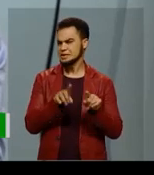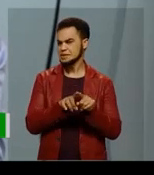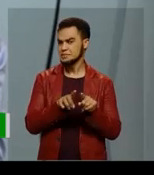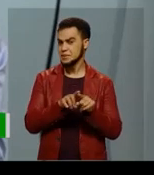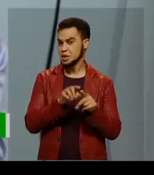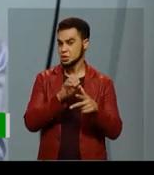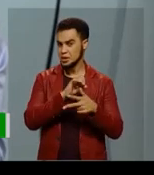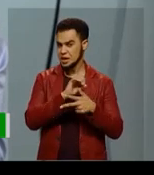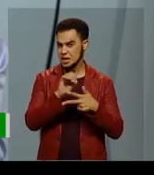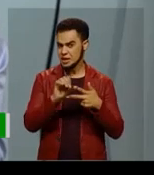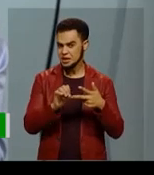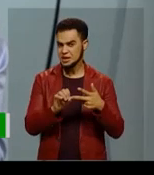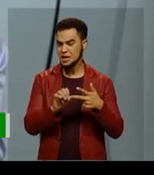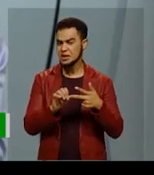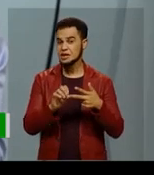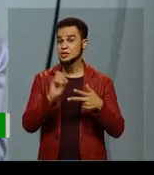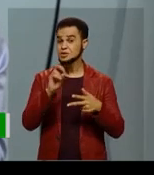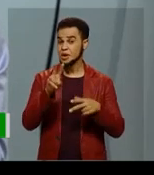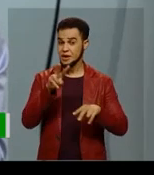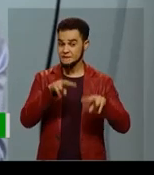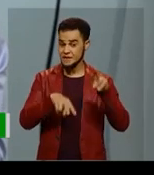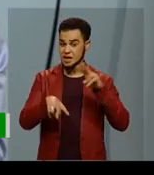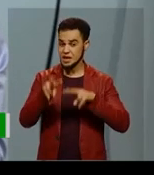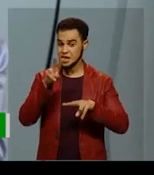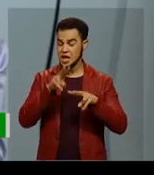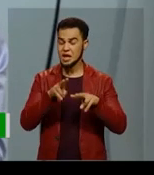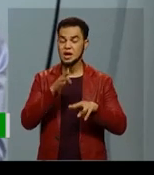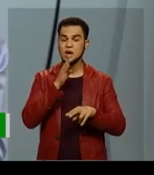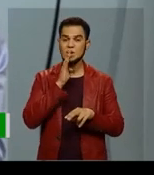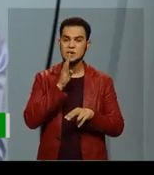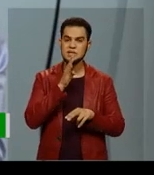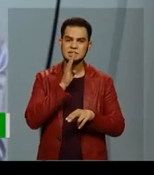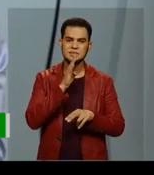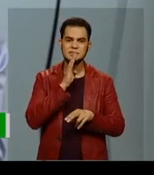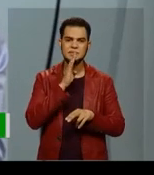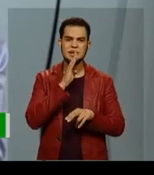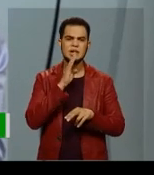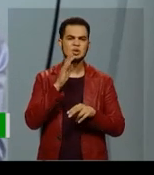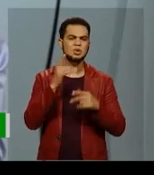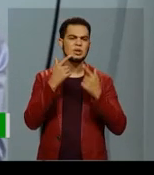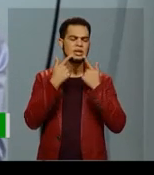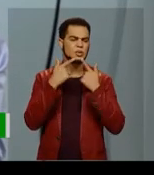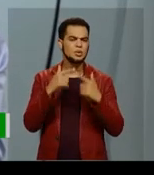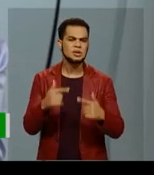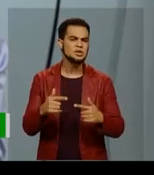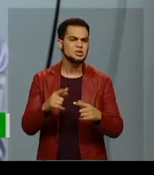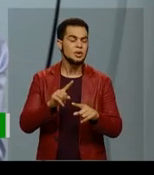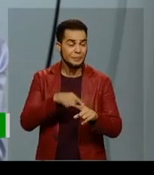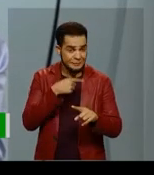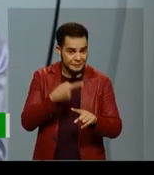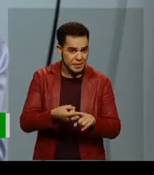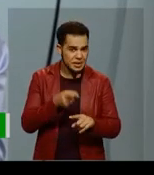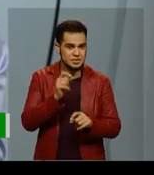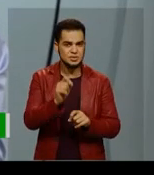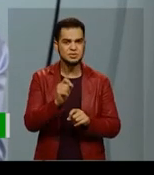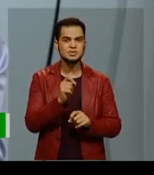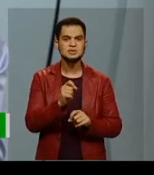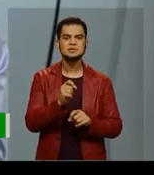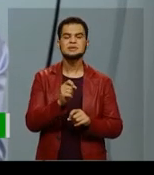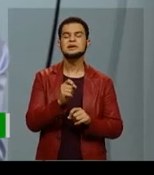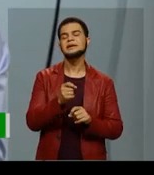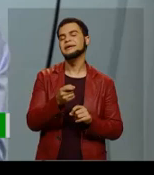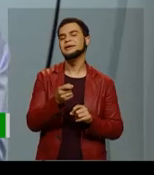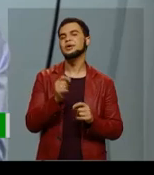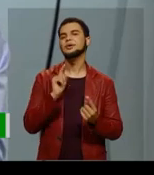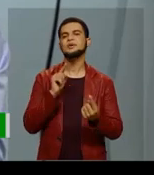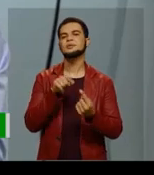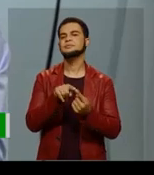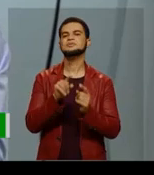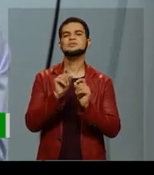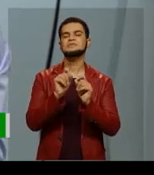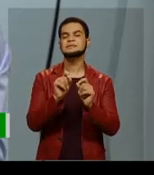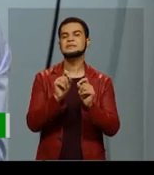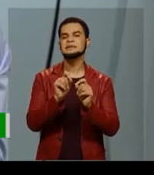avaliar o conhecimento linguístico do aluno, não que é vocabulário ou gramática. Ele visa, as questões de inglês do Enem visam